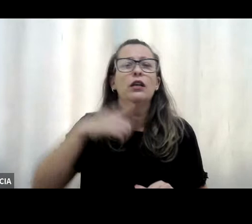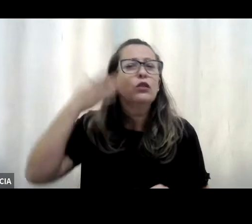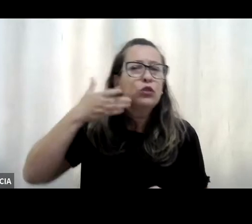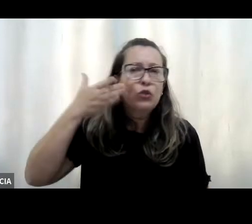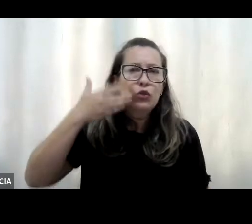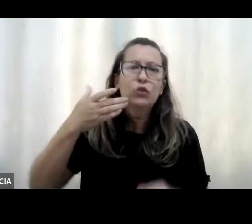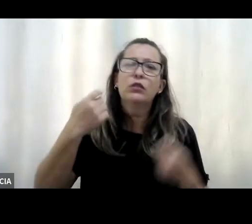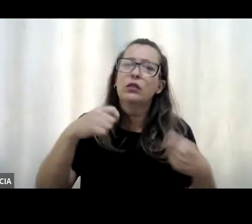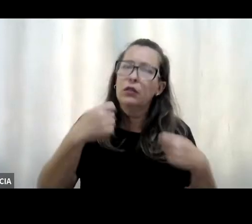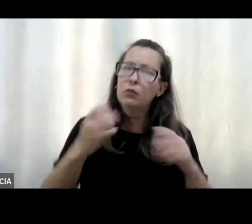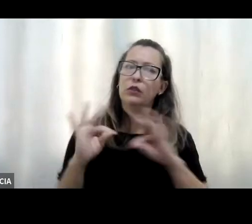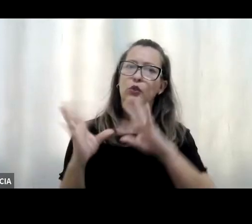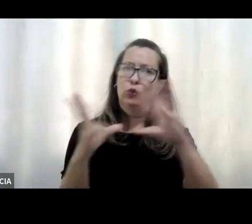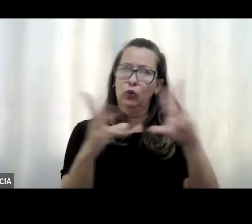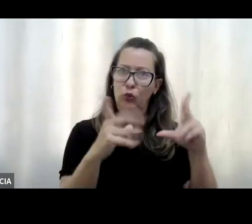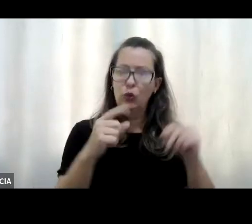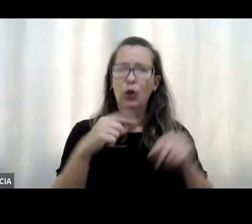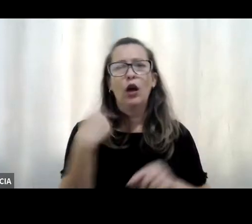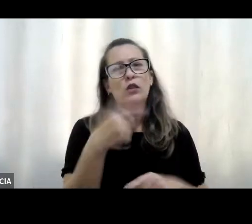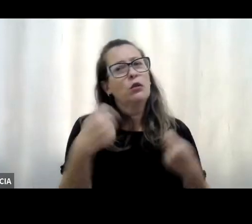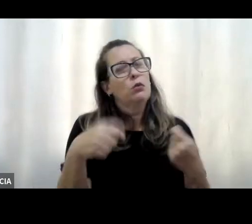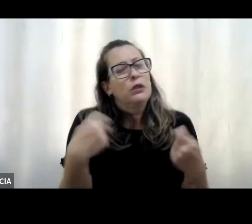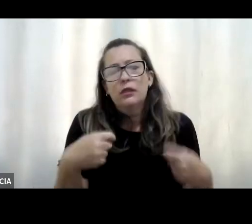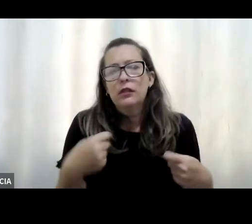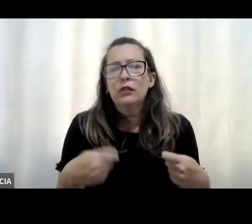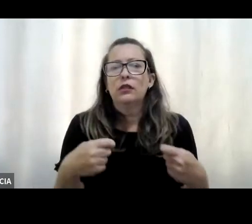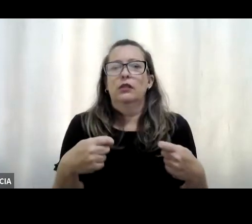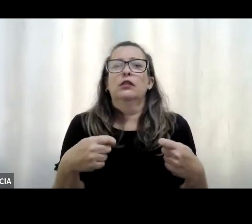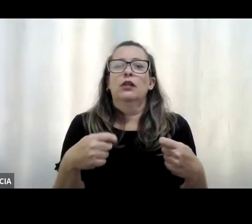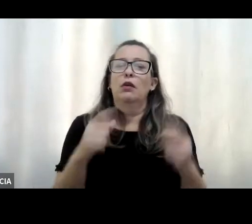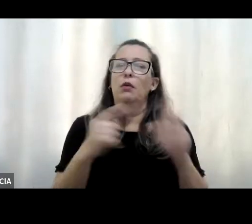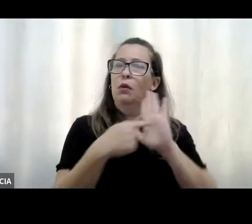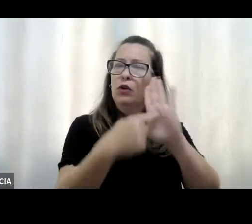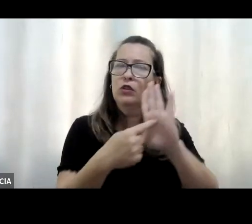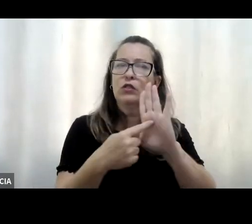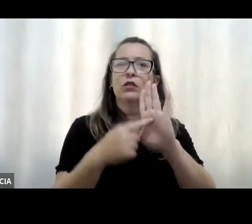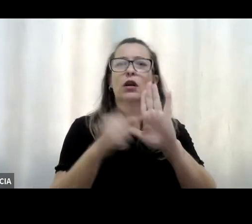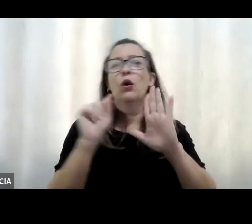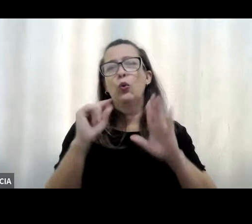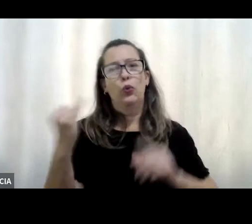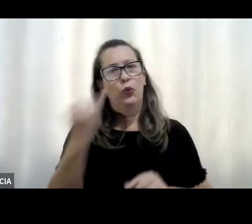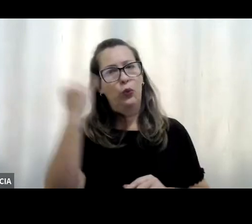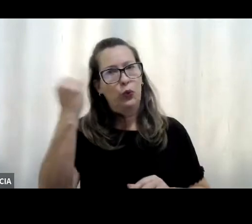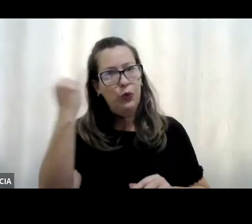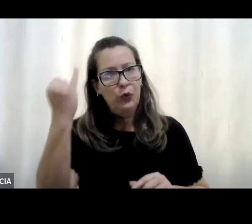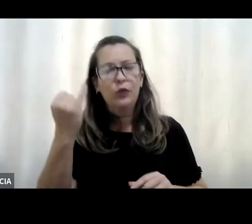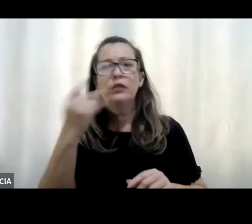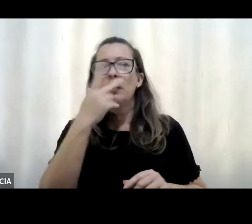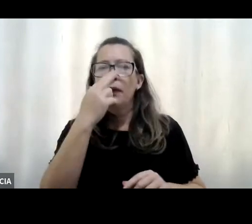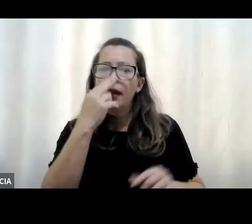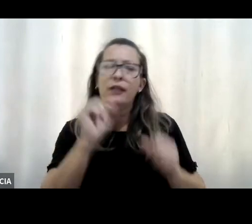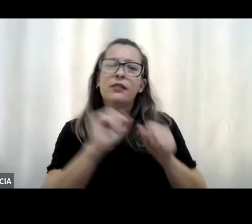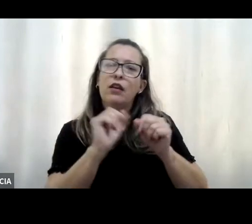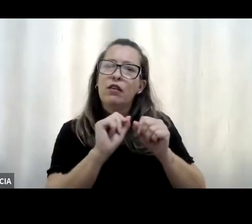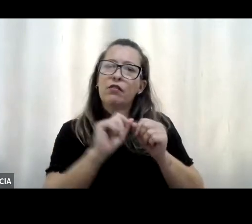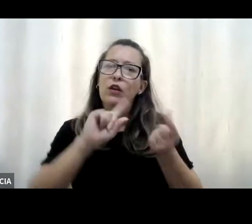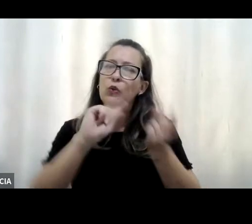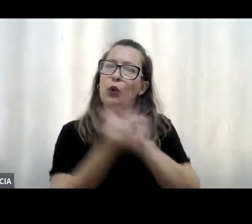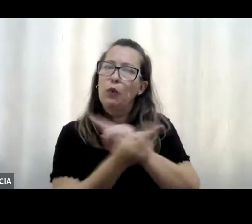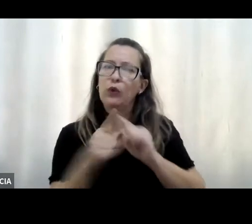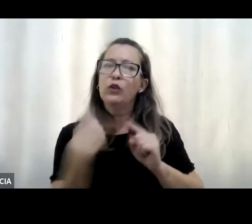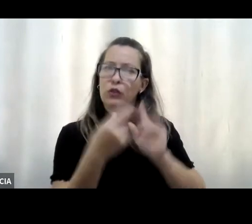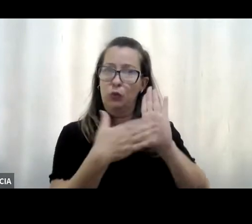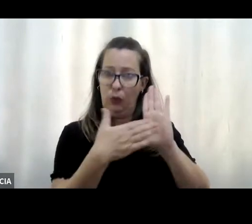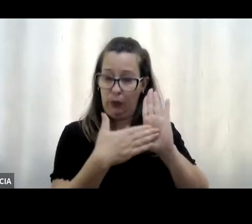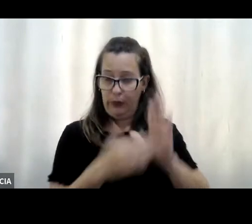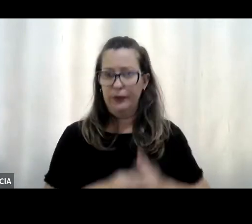compor um todo. A gente precisa fugir da fragmentação que me parece que faz o oposto daquilo que a gente se propõe. Por que que eu estou dizendo isso?